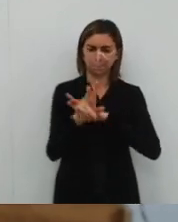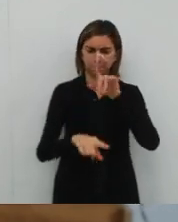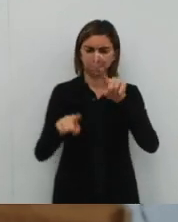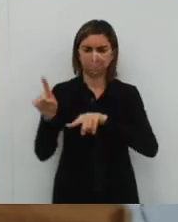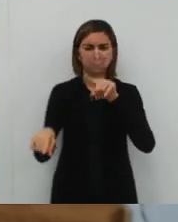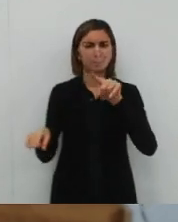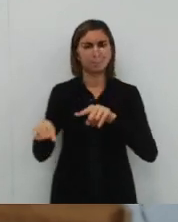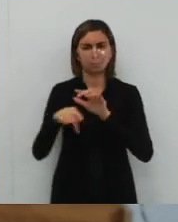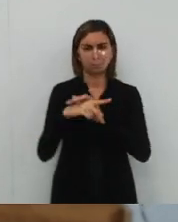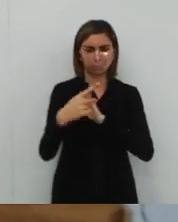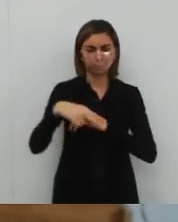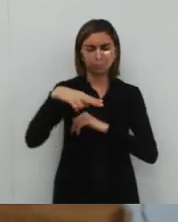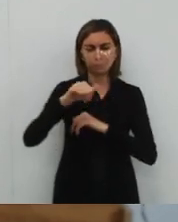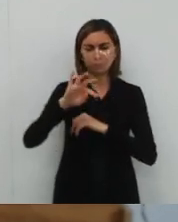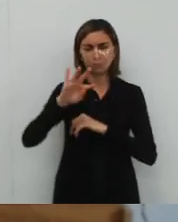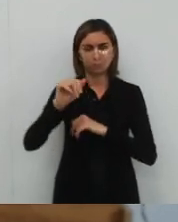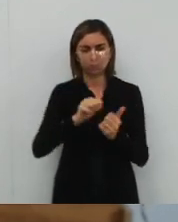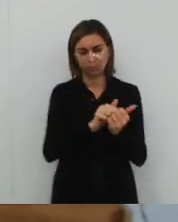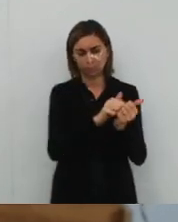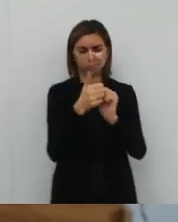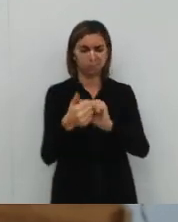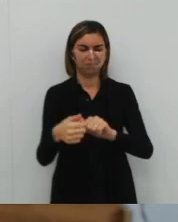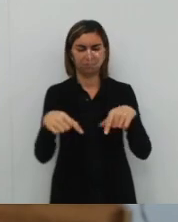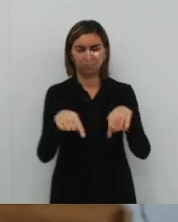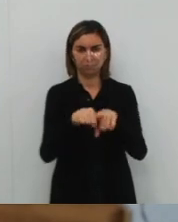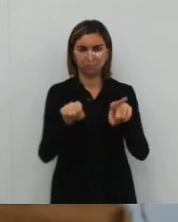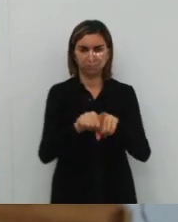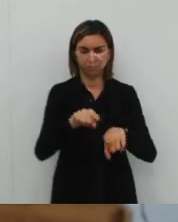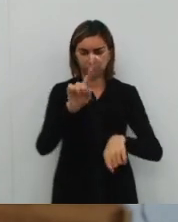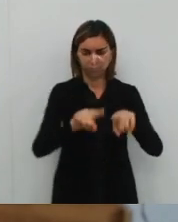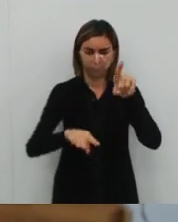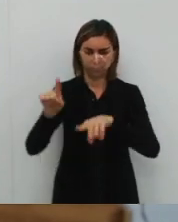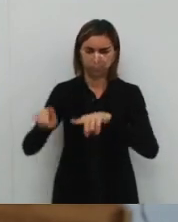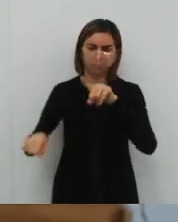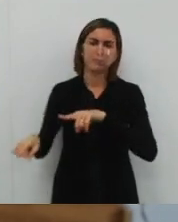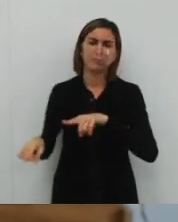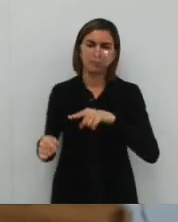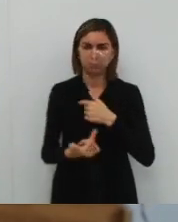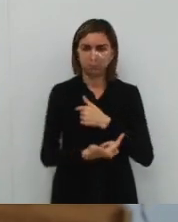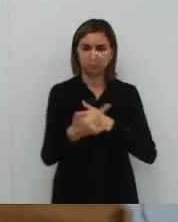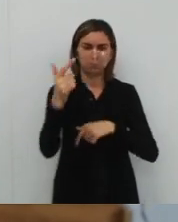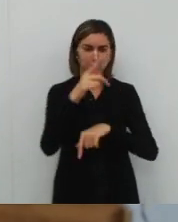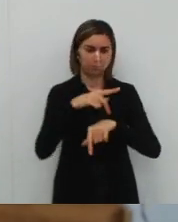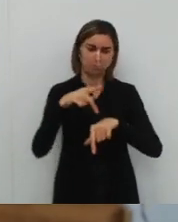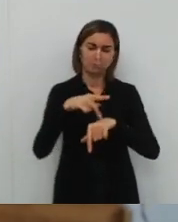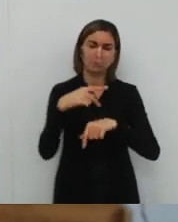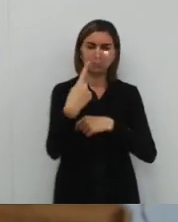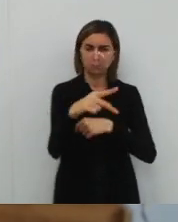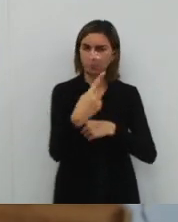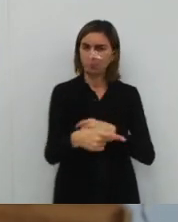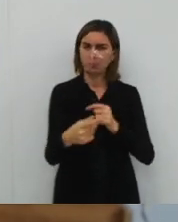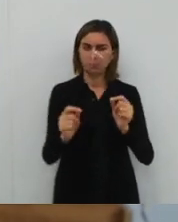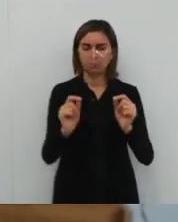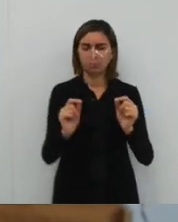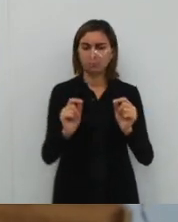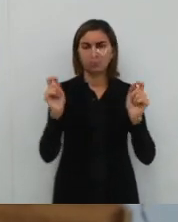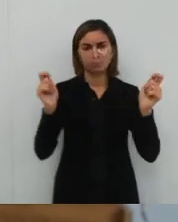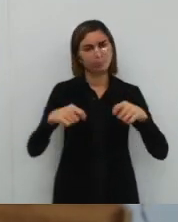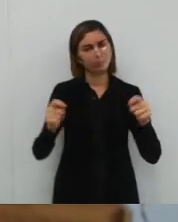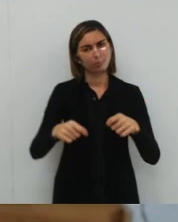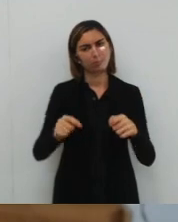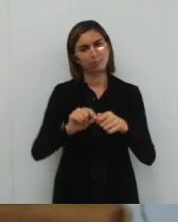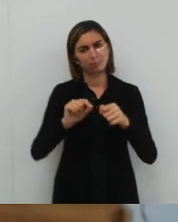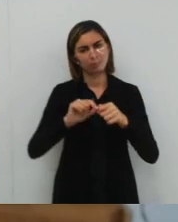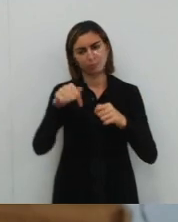variedades nativas, adaptando também as variedades de outros países para que elas possam